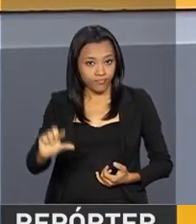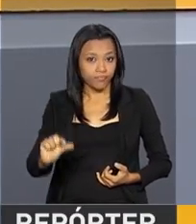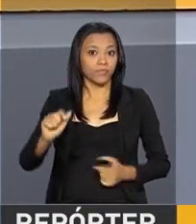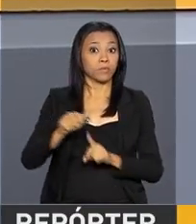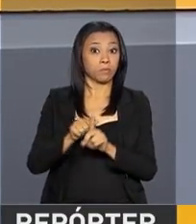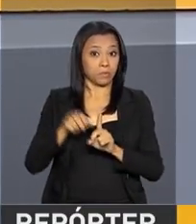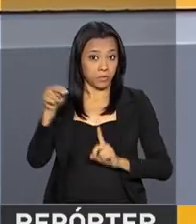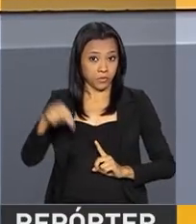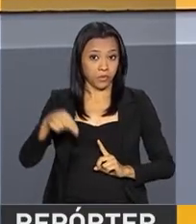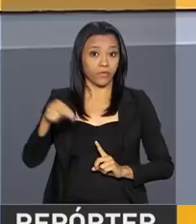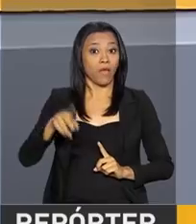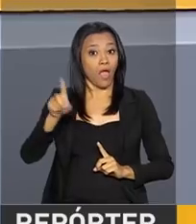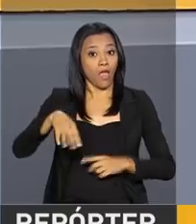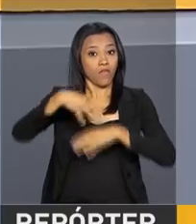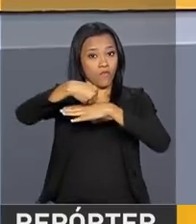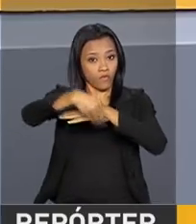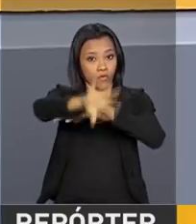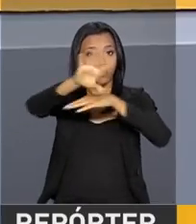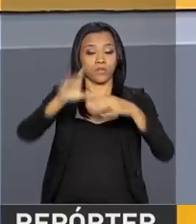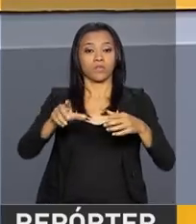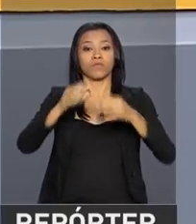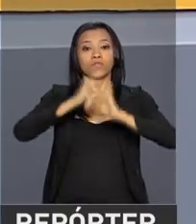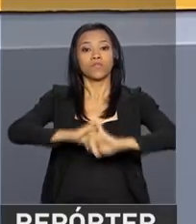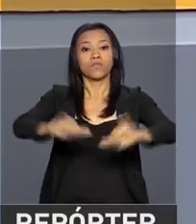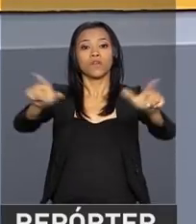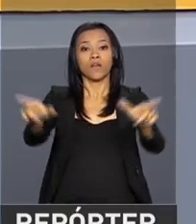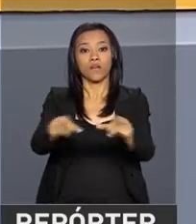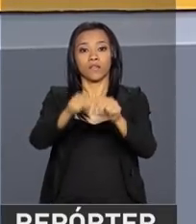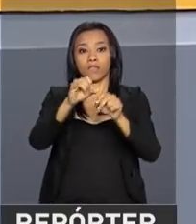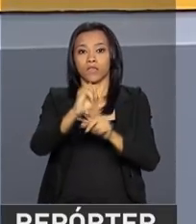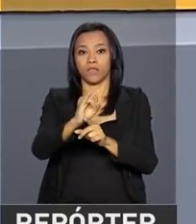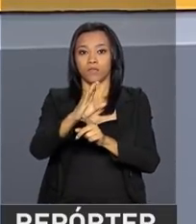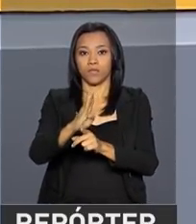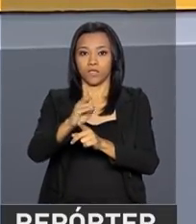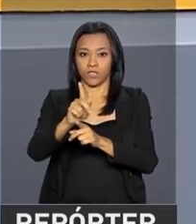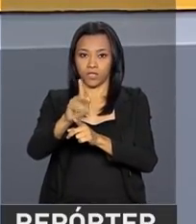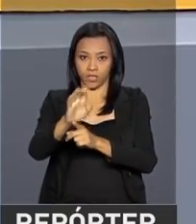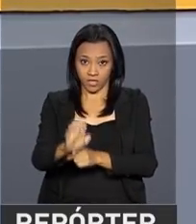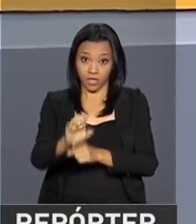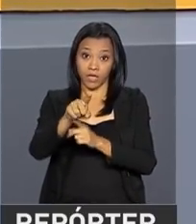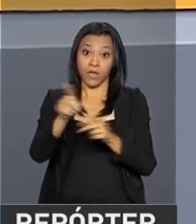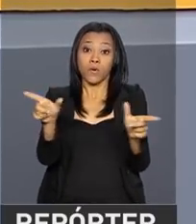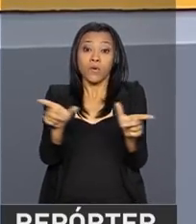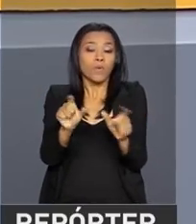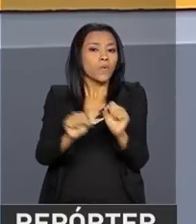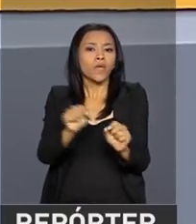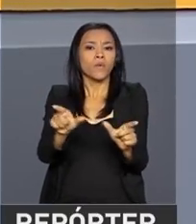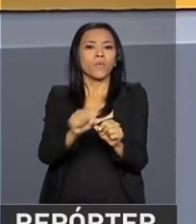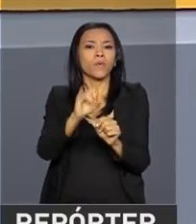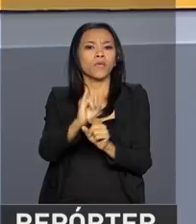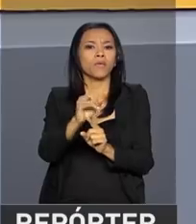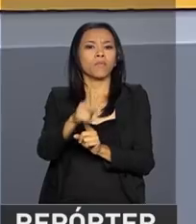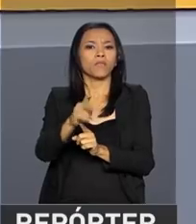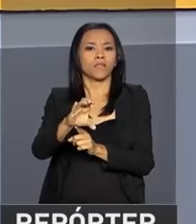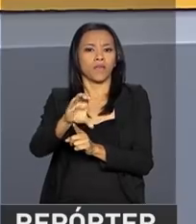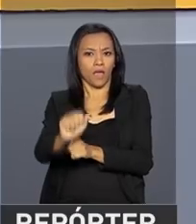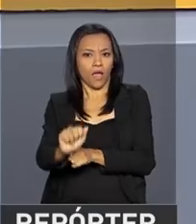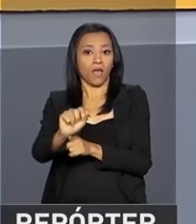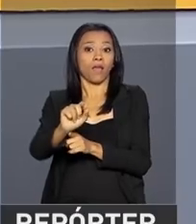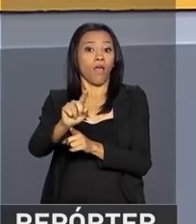novembro dados divulgados hoje pelo ibge mostram que o índice de preços ao consumidor amplo ipca-15 ficou em